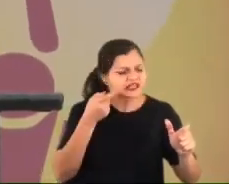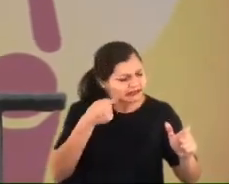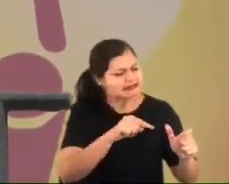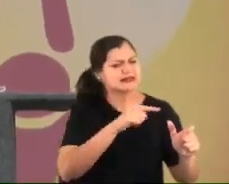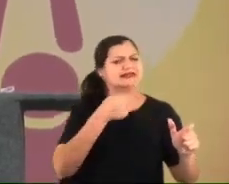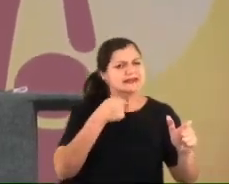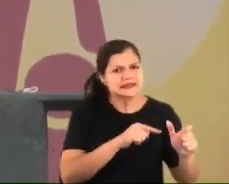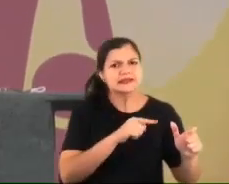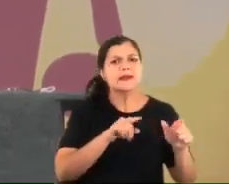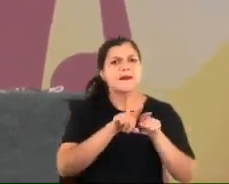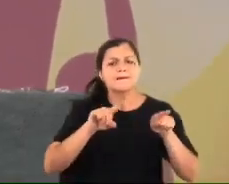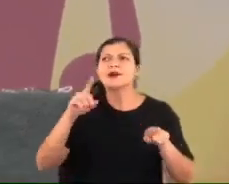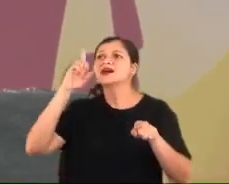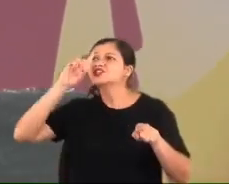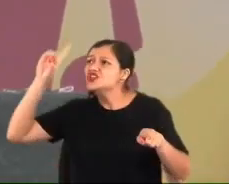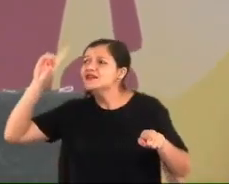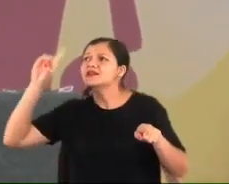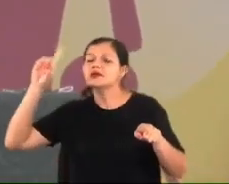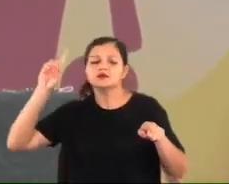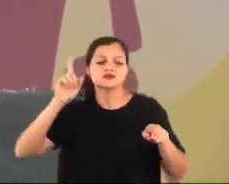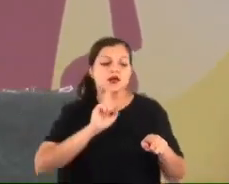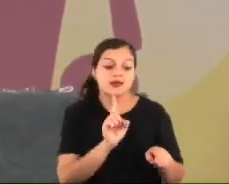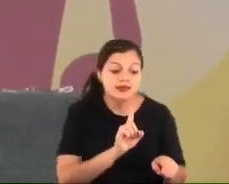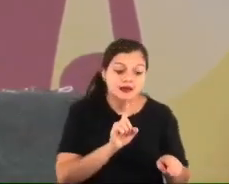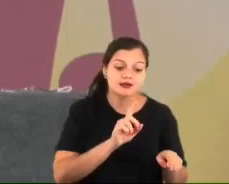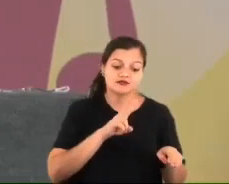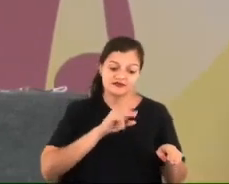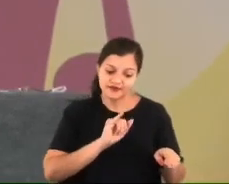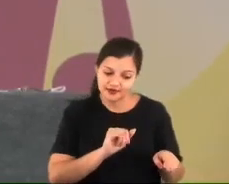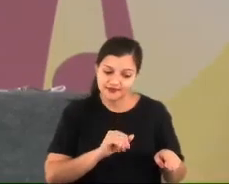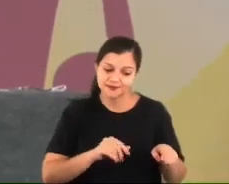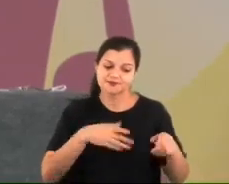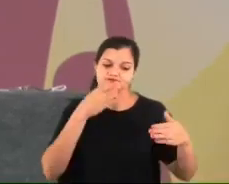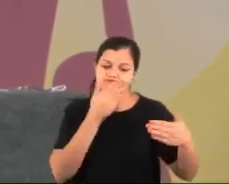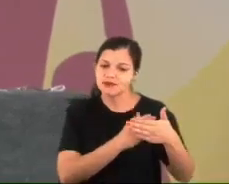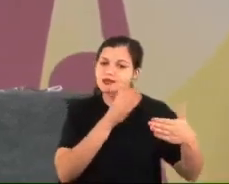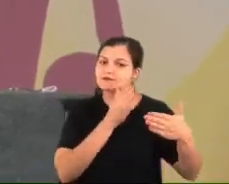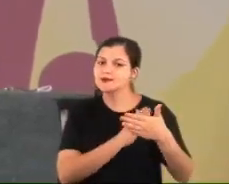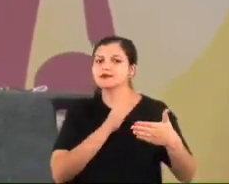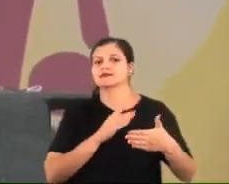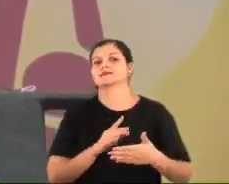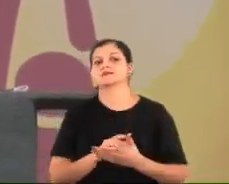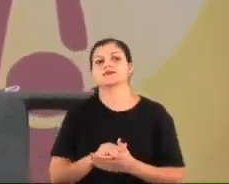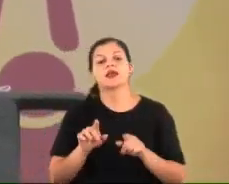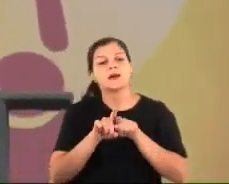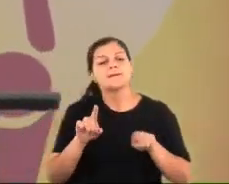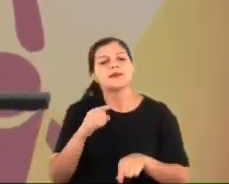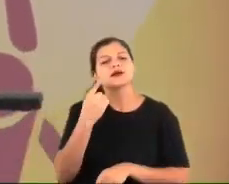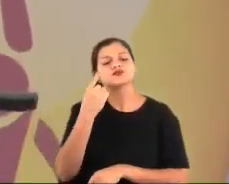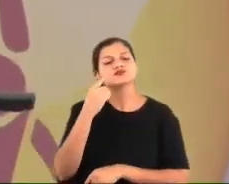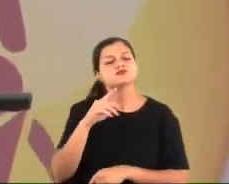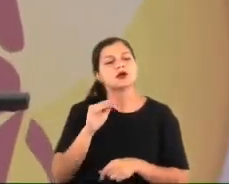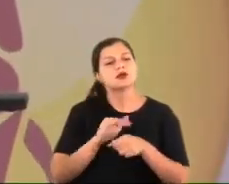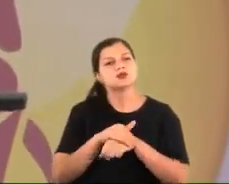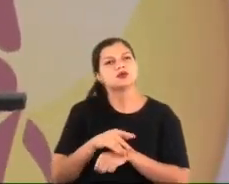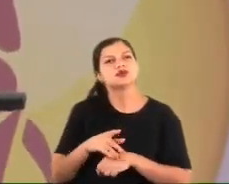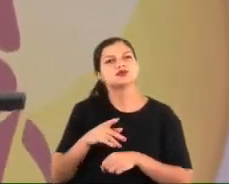Deus sempre bloqueou a ida dele para essa região. E uma certa noite, através de um